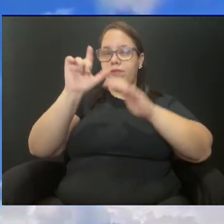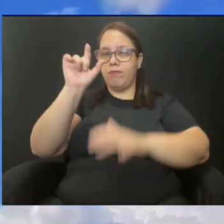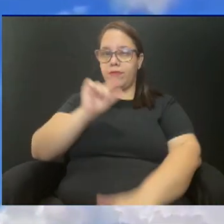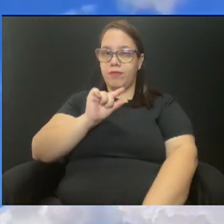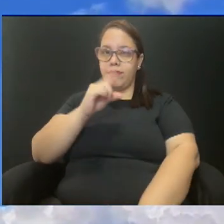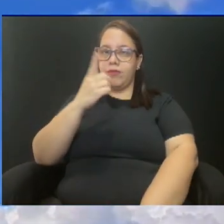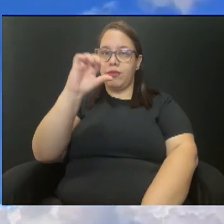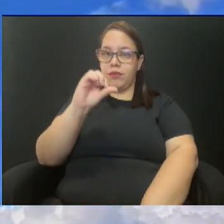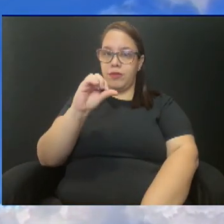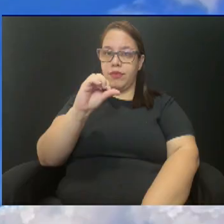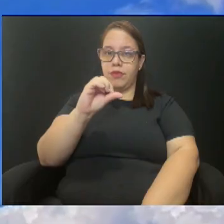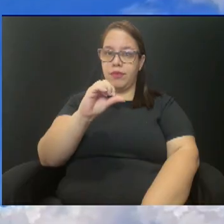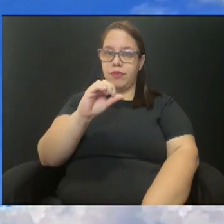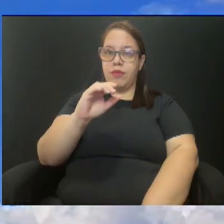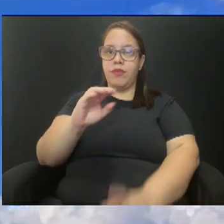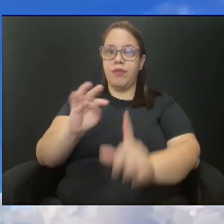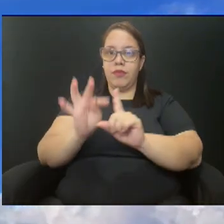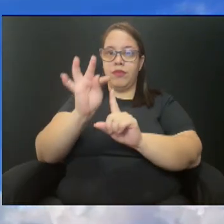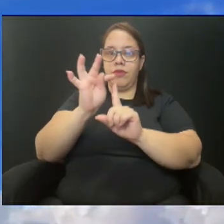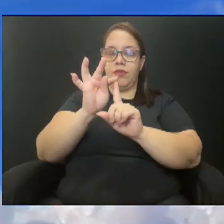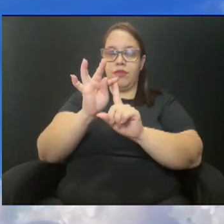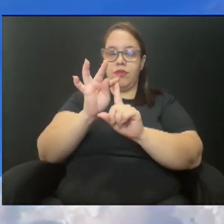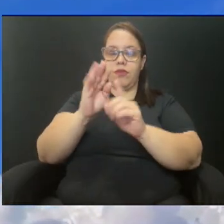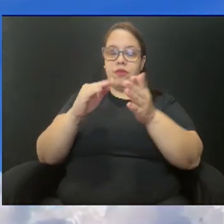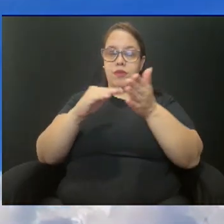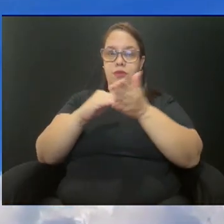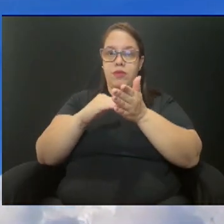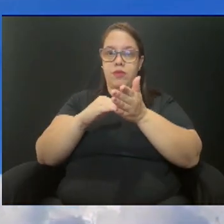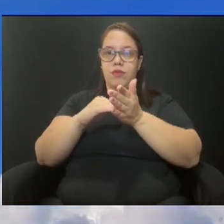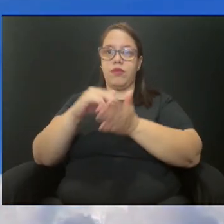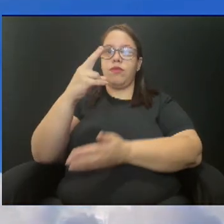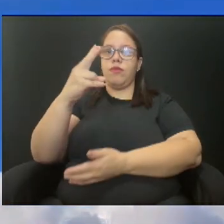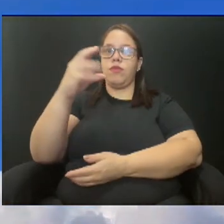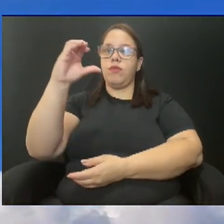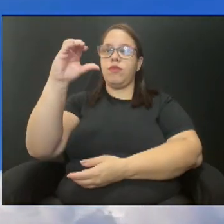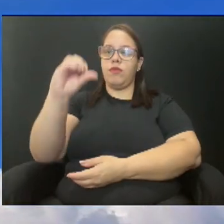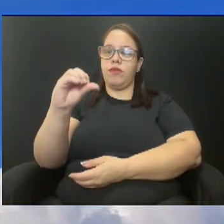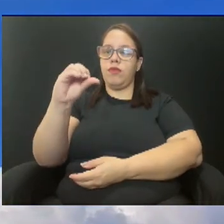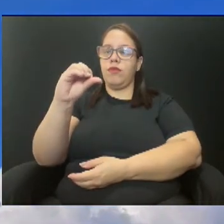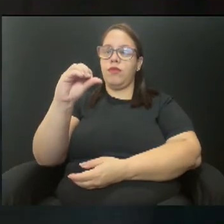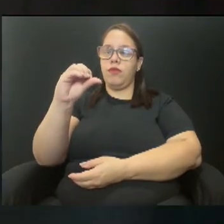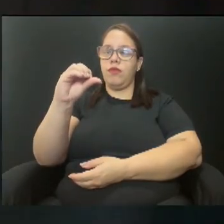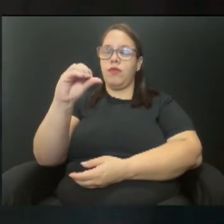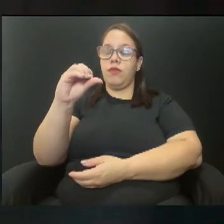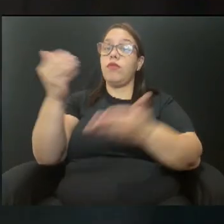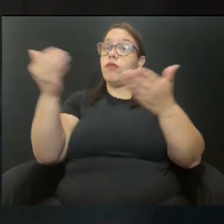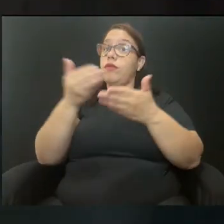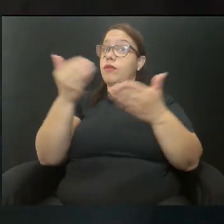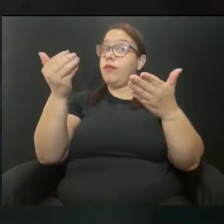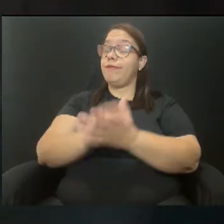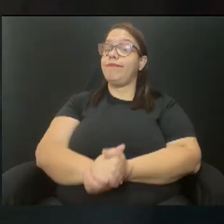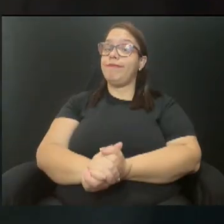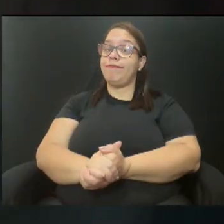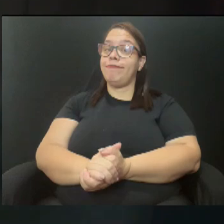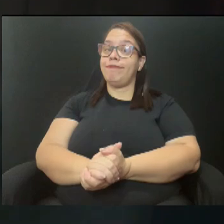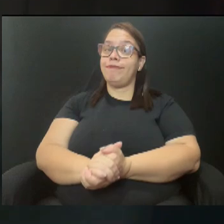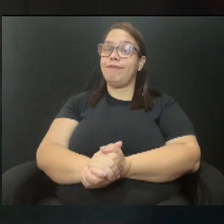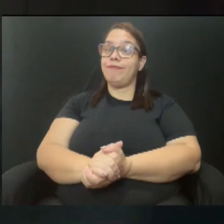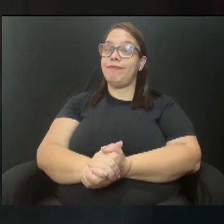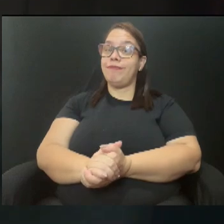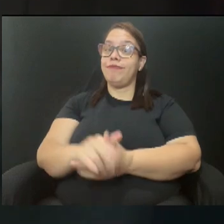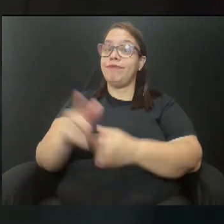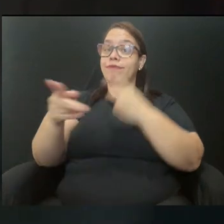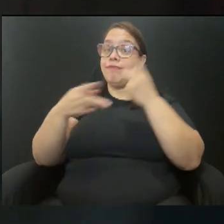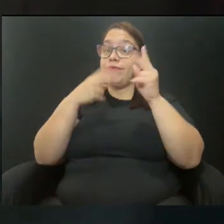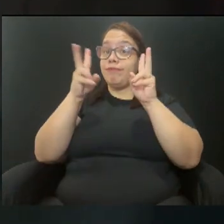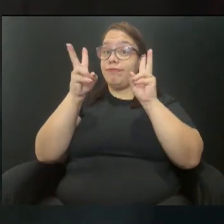e a máxima pode chegar aos 29 graus. Agora vamos então aqui falar sobre o nosso tema do dia.